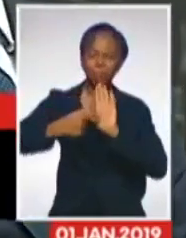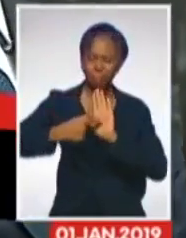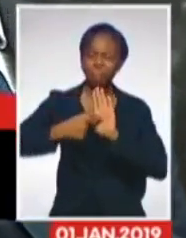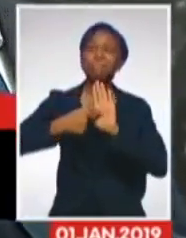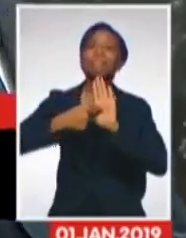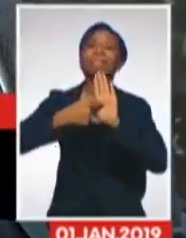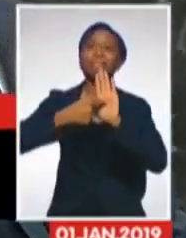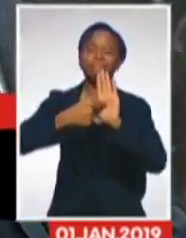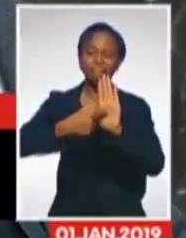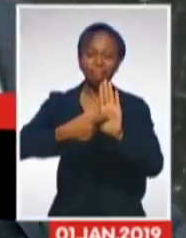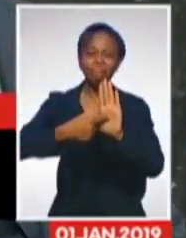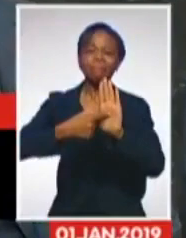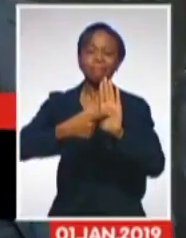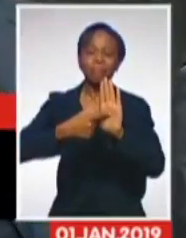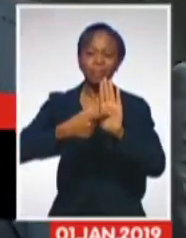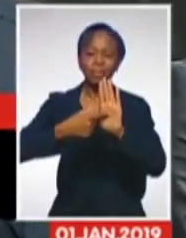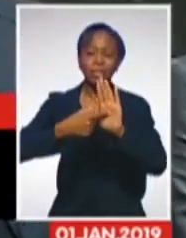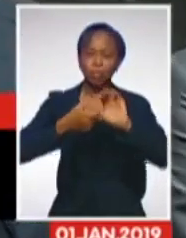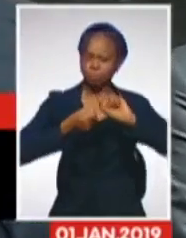resplandece,